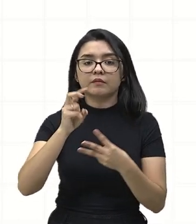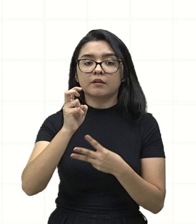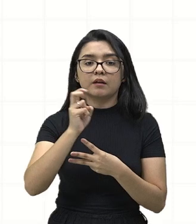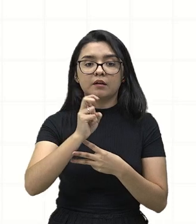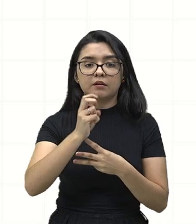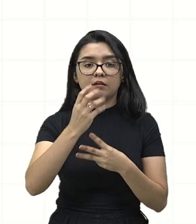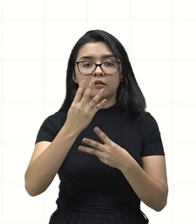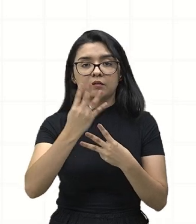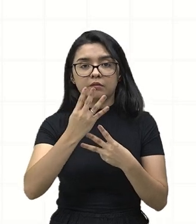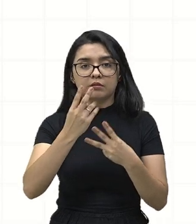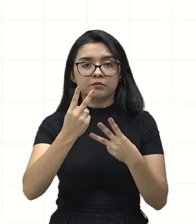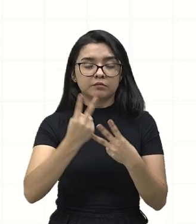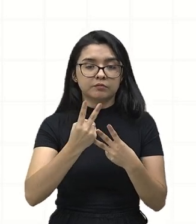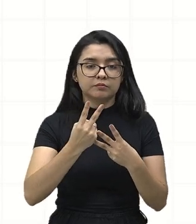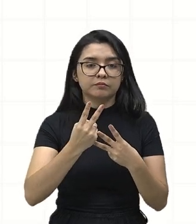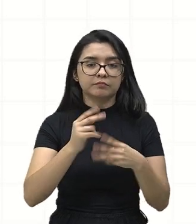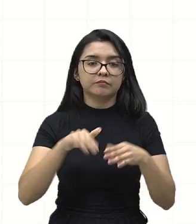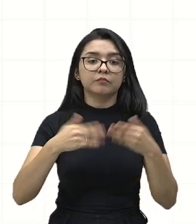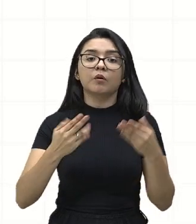542. Qual é o resultado?